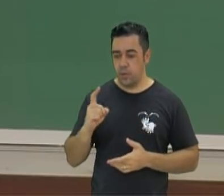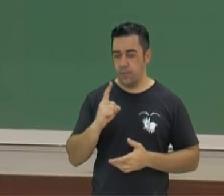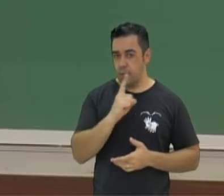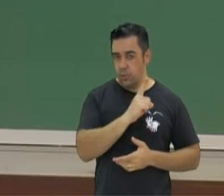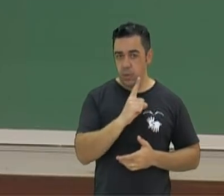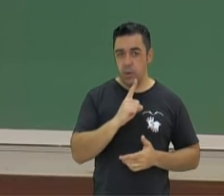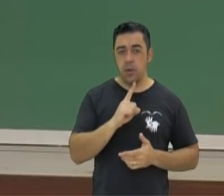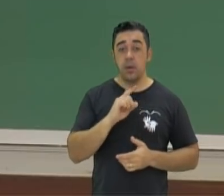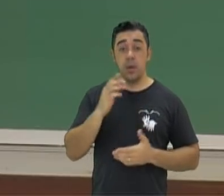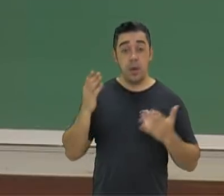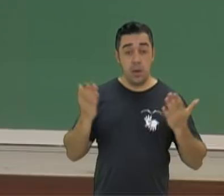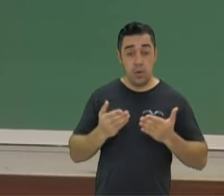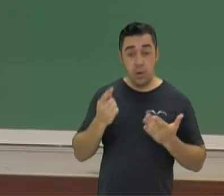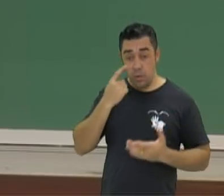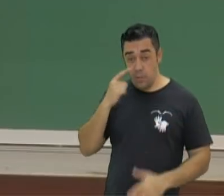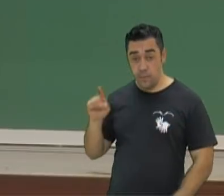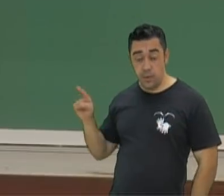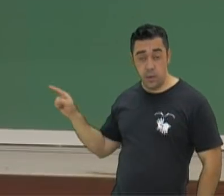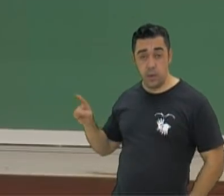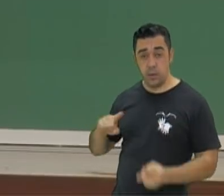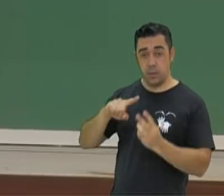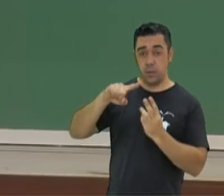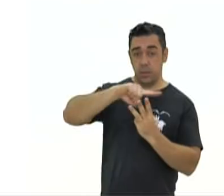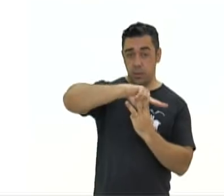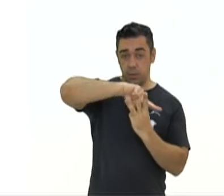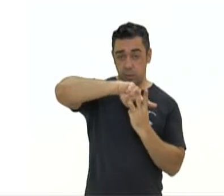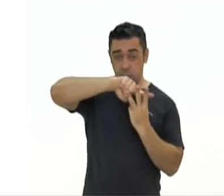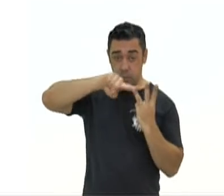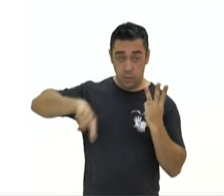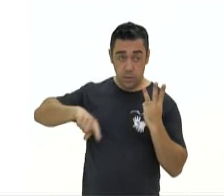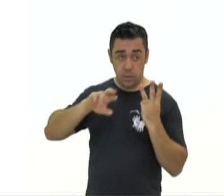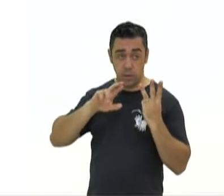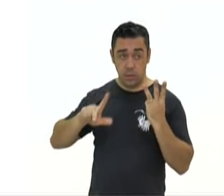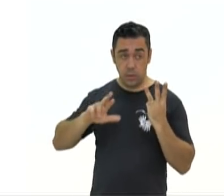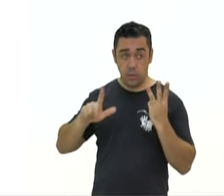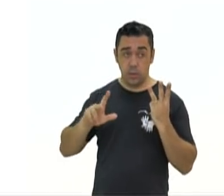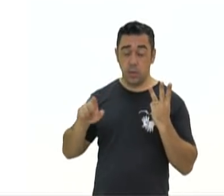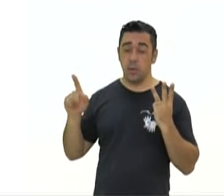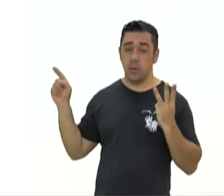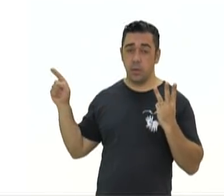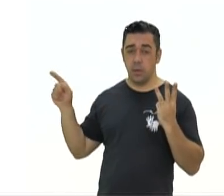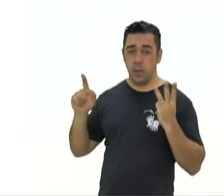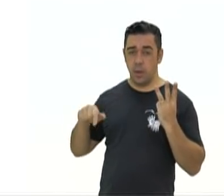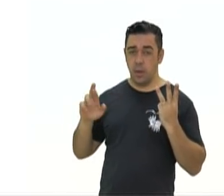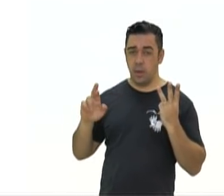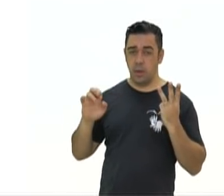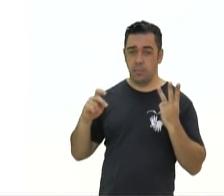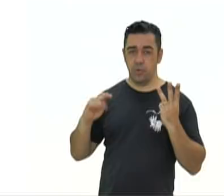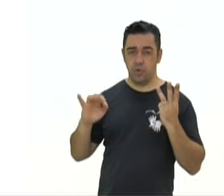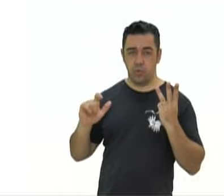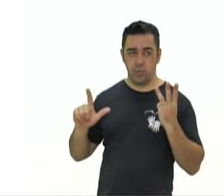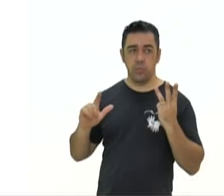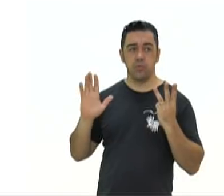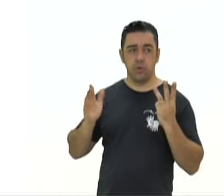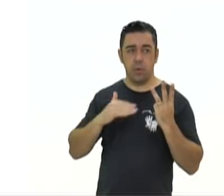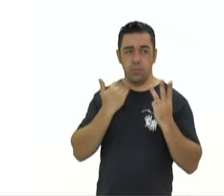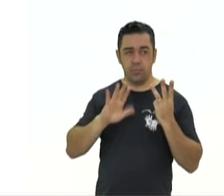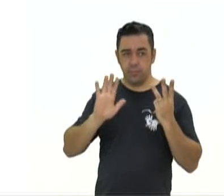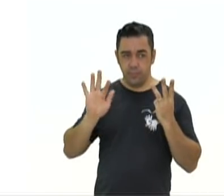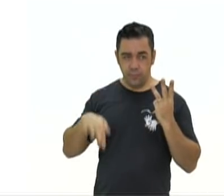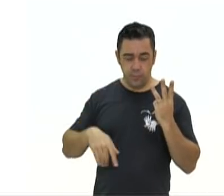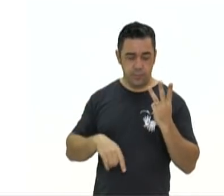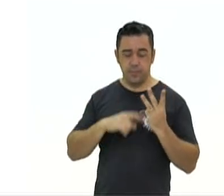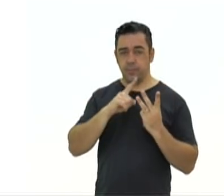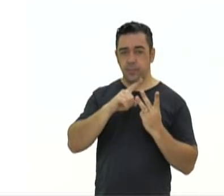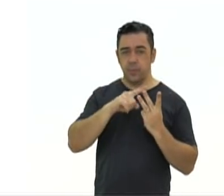contrário, né? Agora a gente está vendo aqui, ó, 3 espécies diferentes. Um ictiossauro, que é um réptil, não existe mais, já foi extinto. O